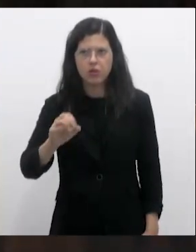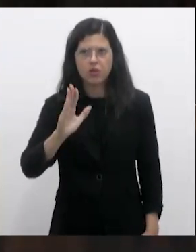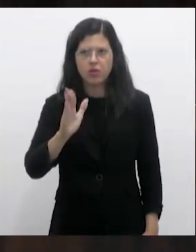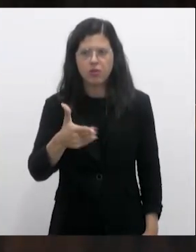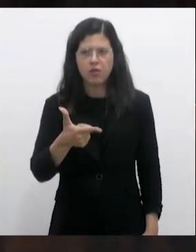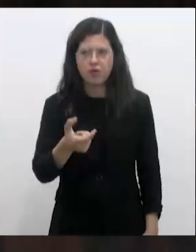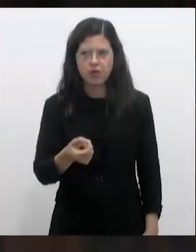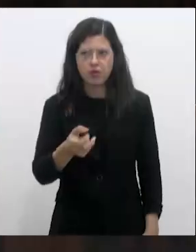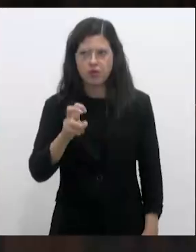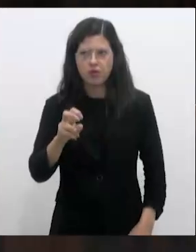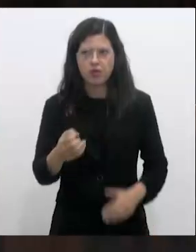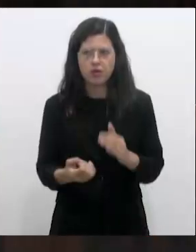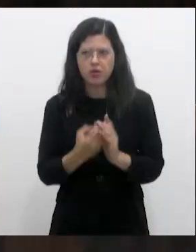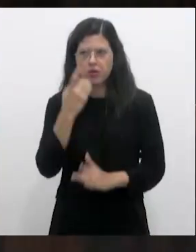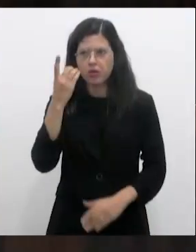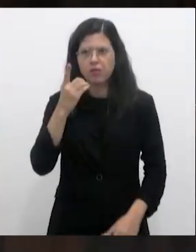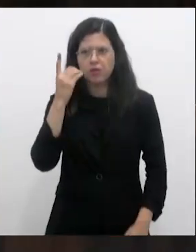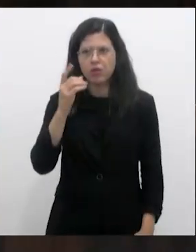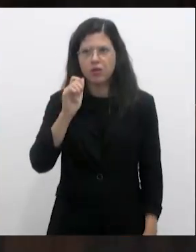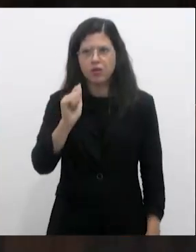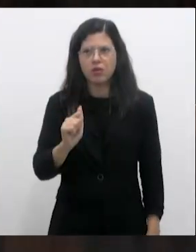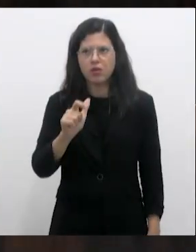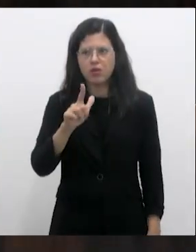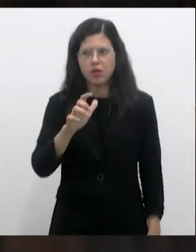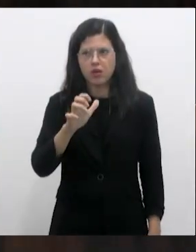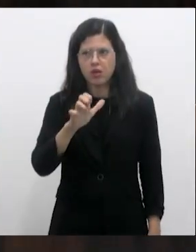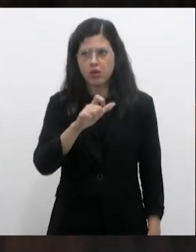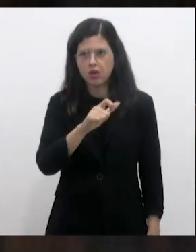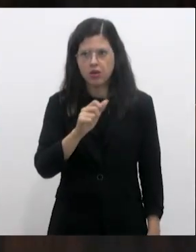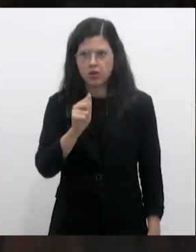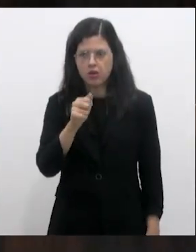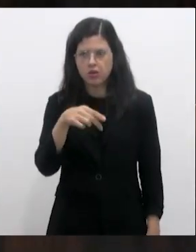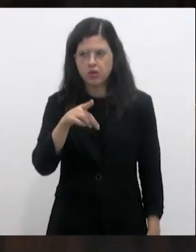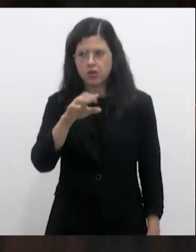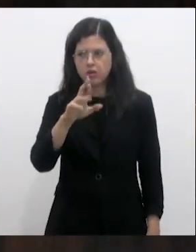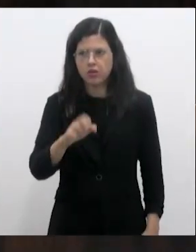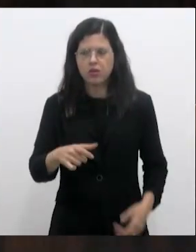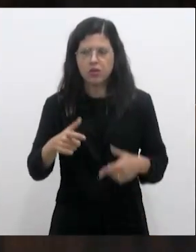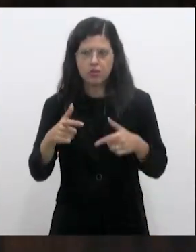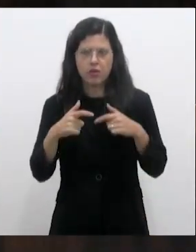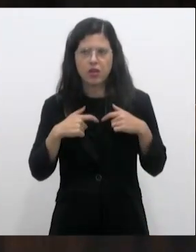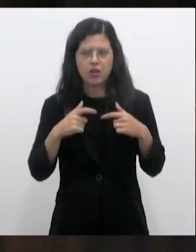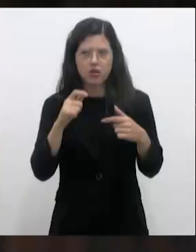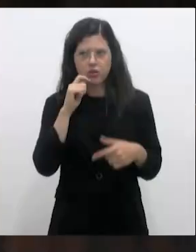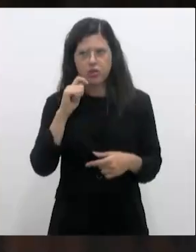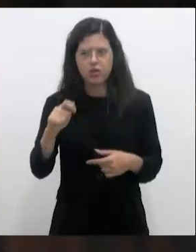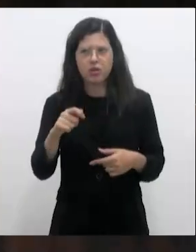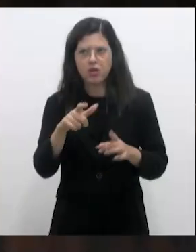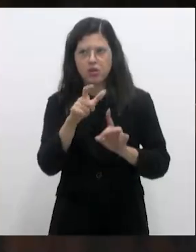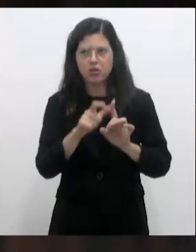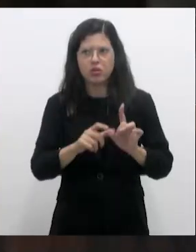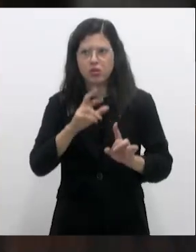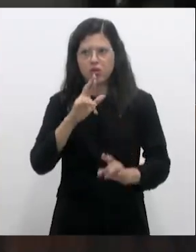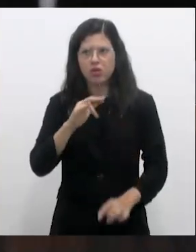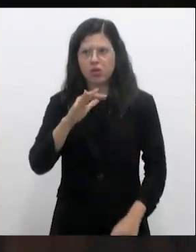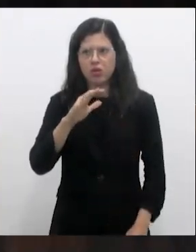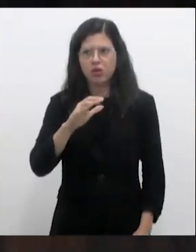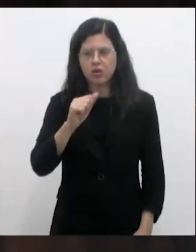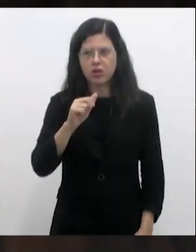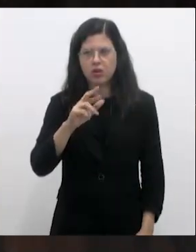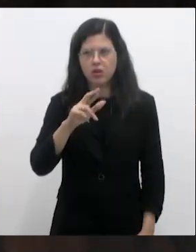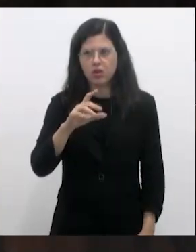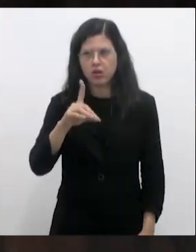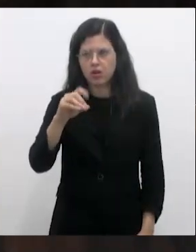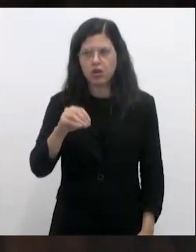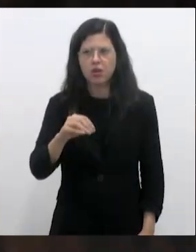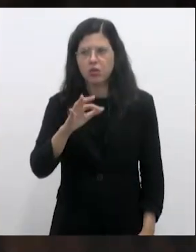1550/2025, de autoria do deputado Alexandre Quinoclope, que concede a medalha Tiradentes ao ilustríssimo senhor Ricardo Fleury